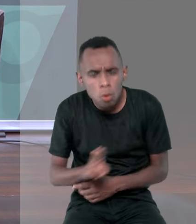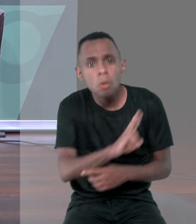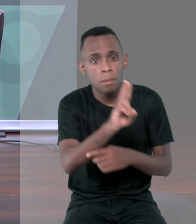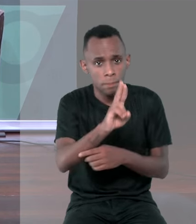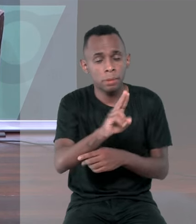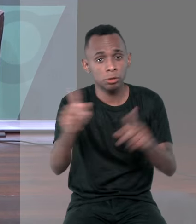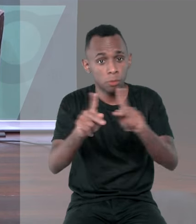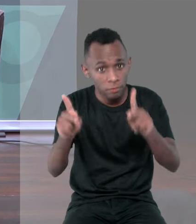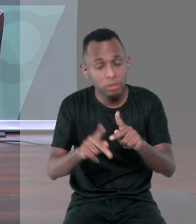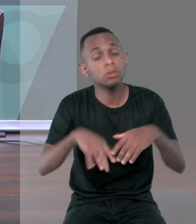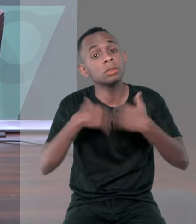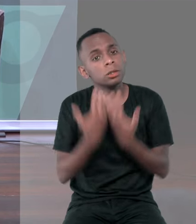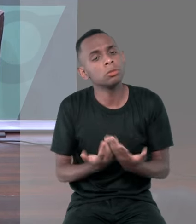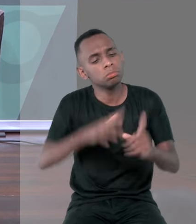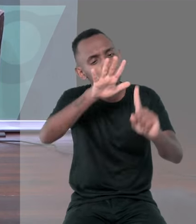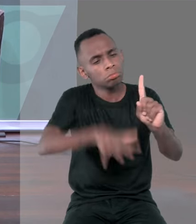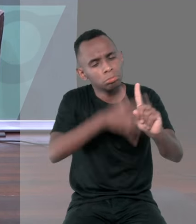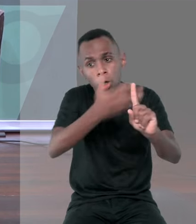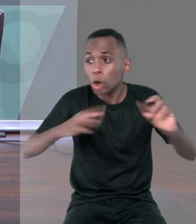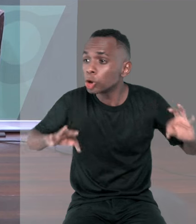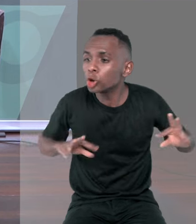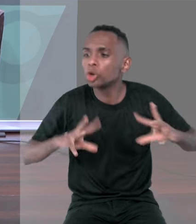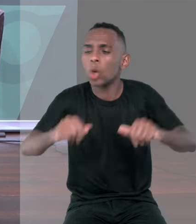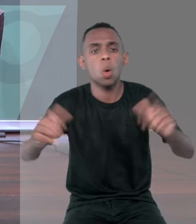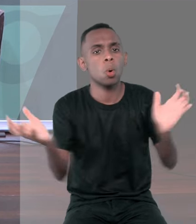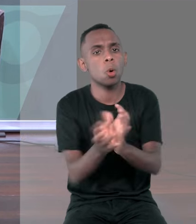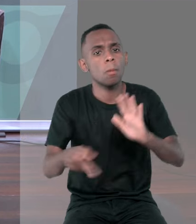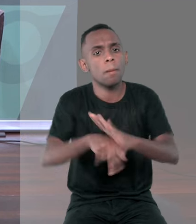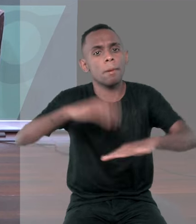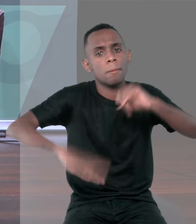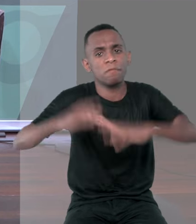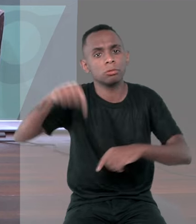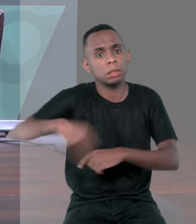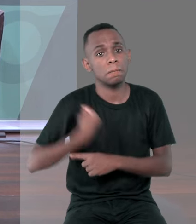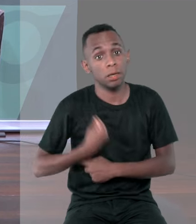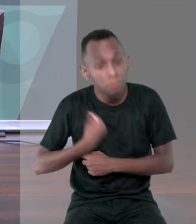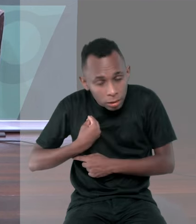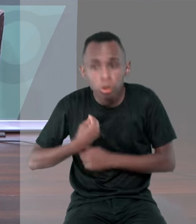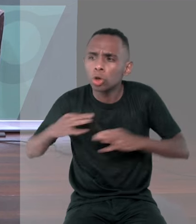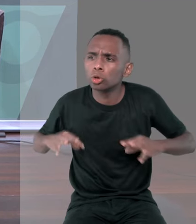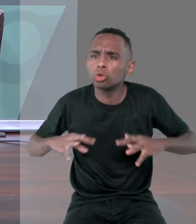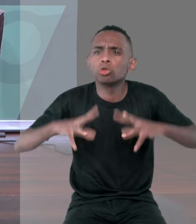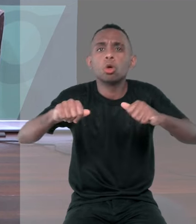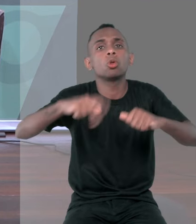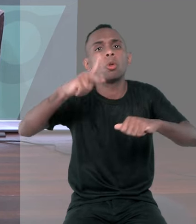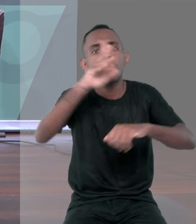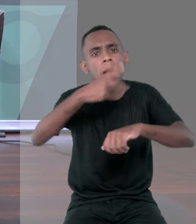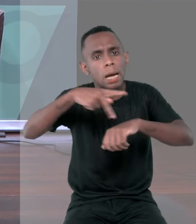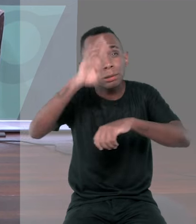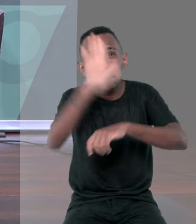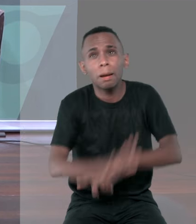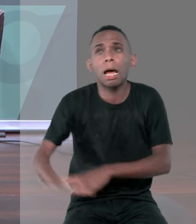professores e, em nome deles, saudar todos os professores que estão aqui e todos os professores que estão no Brasil. Não é